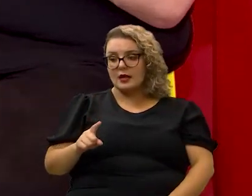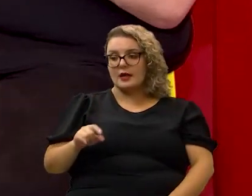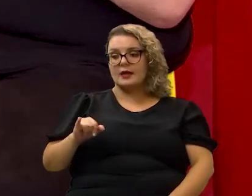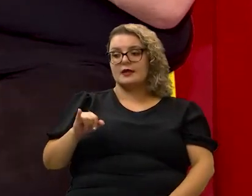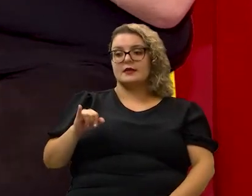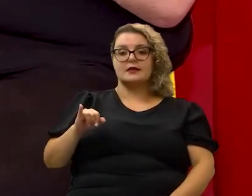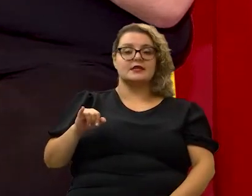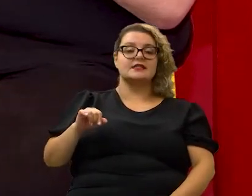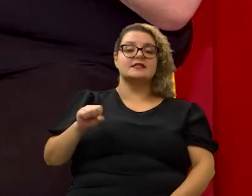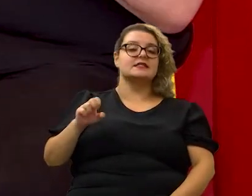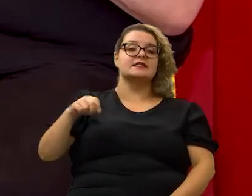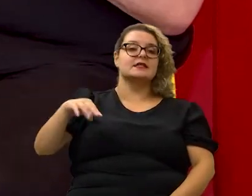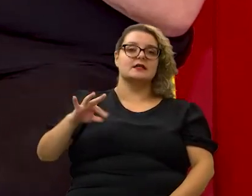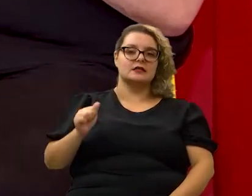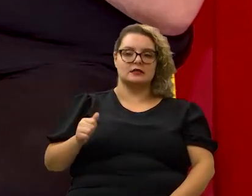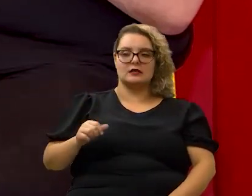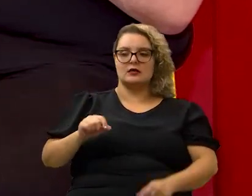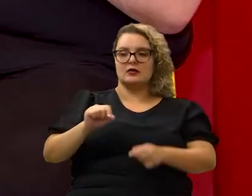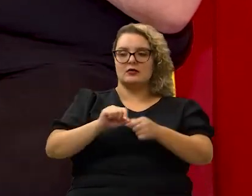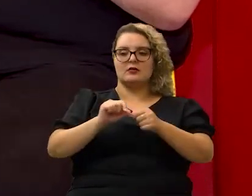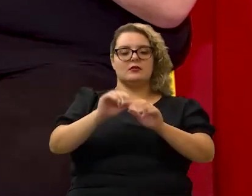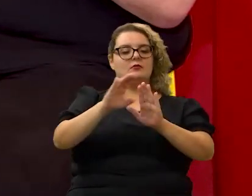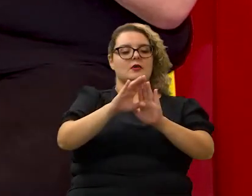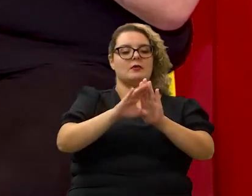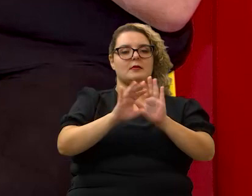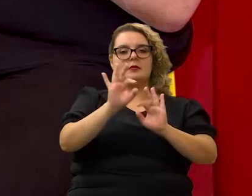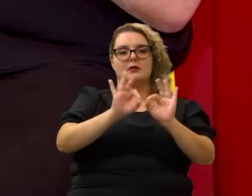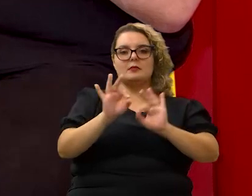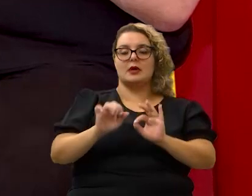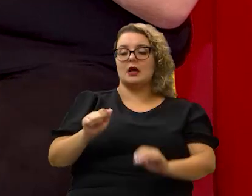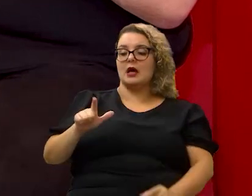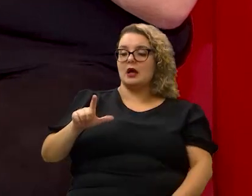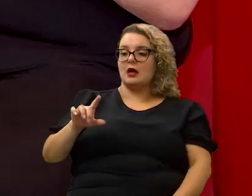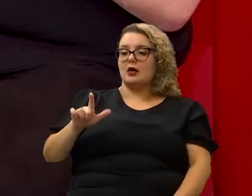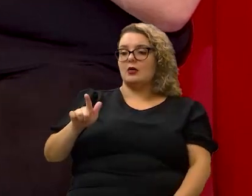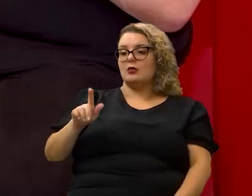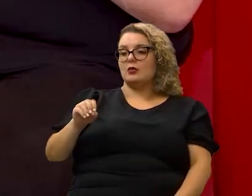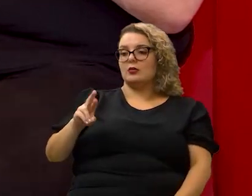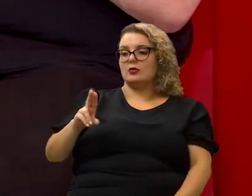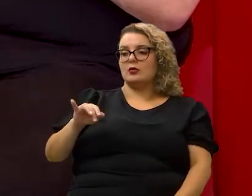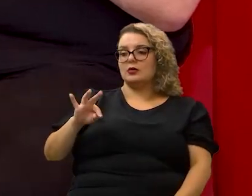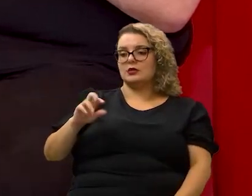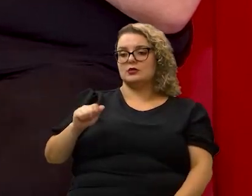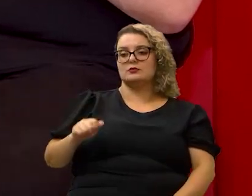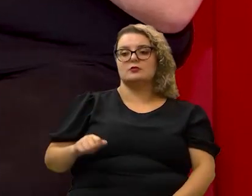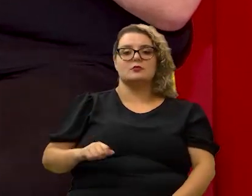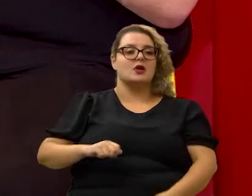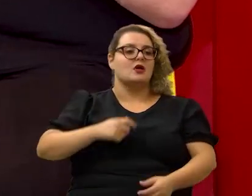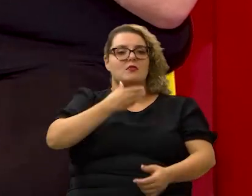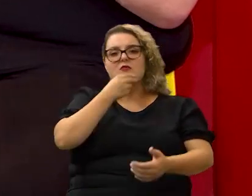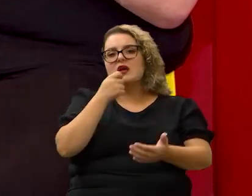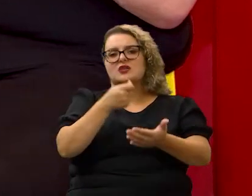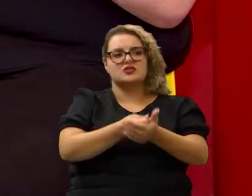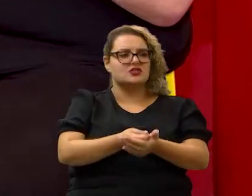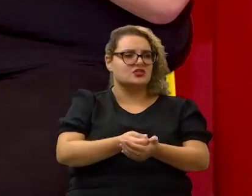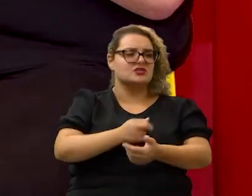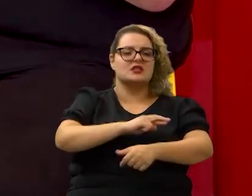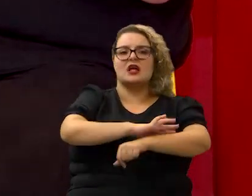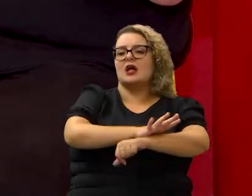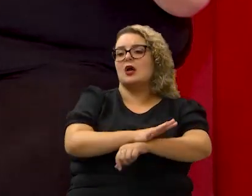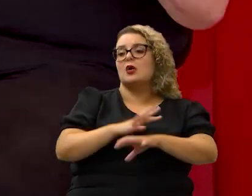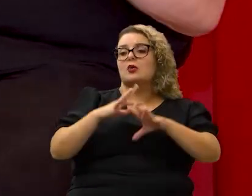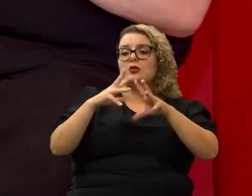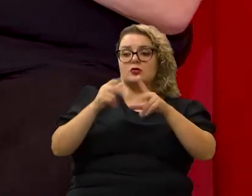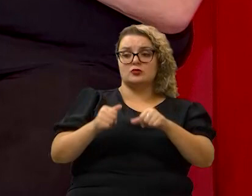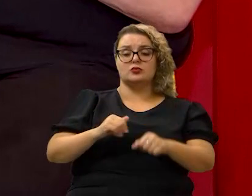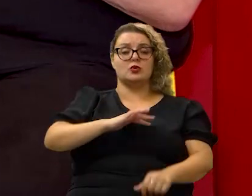eu faço uma programação lá com algoritmos machistas, racistas, com todos